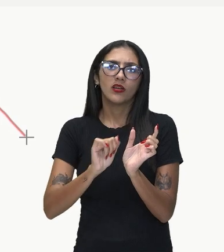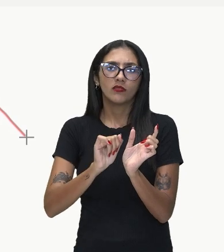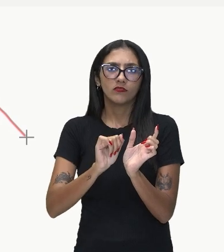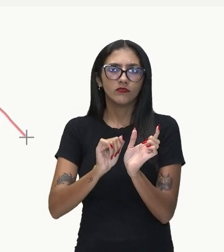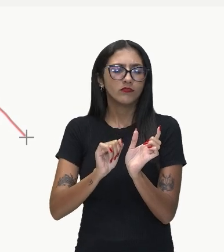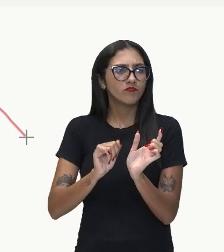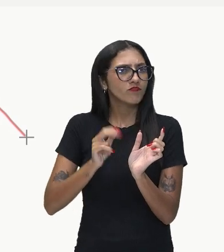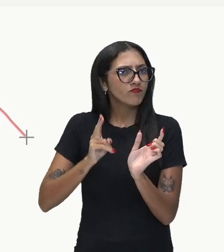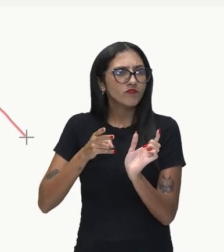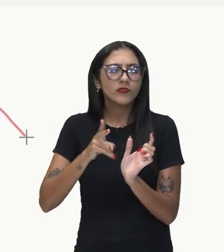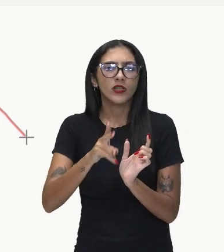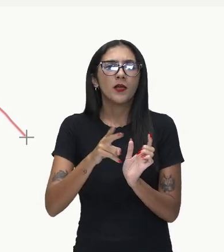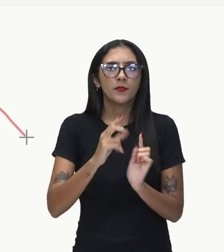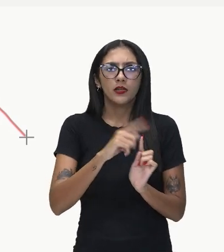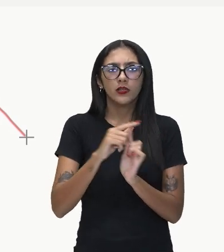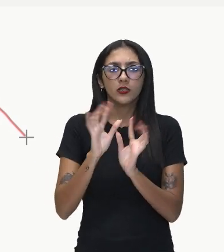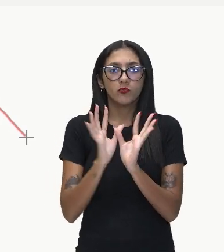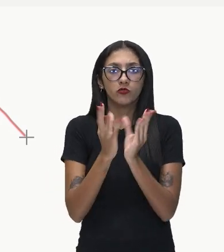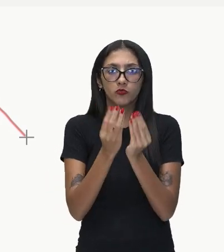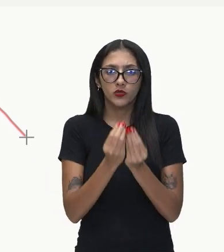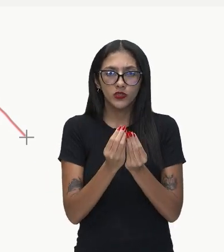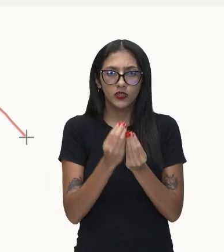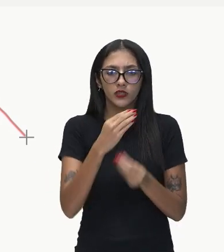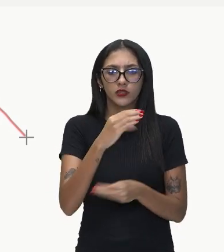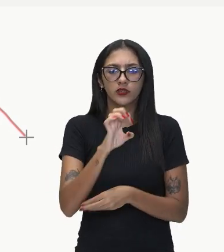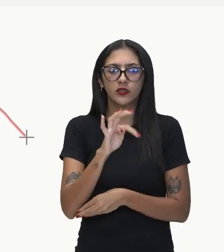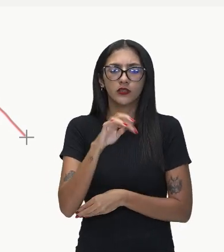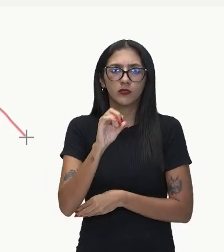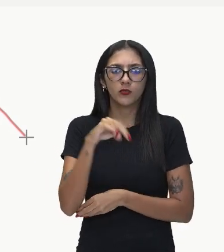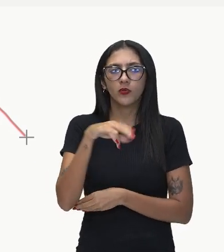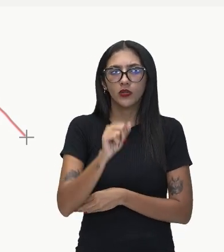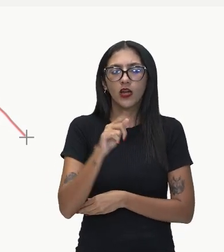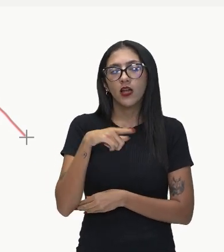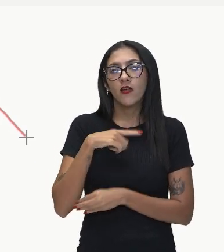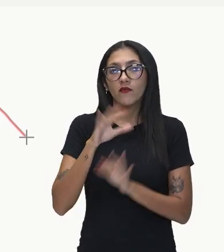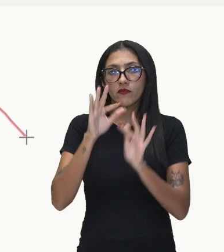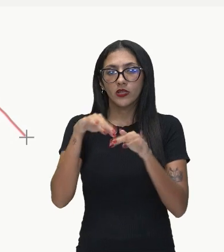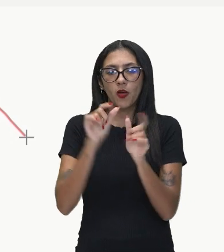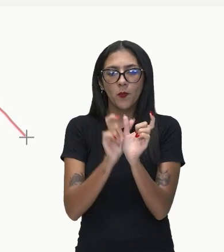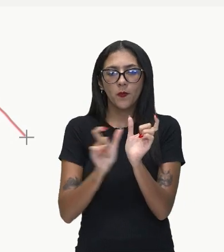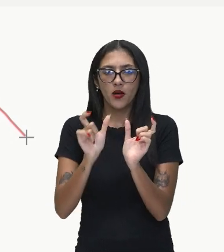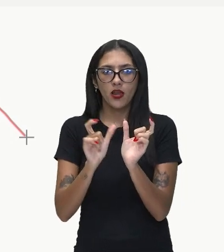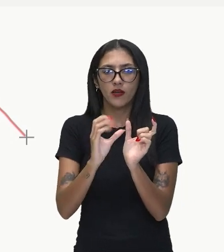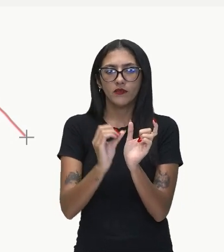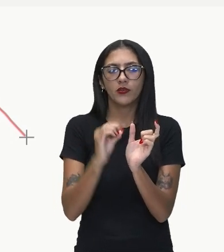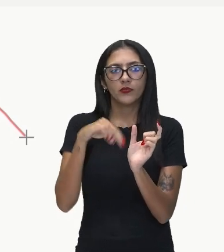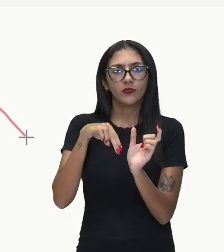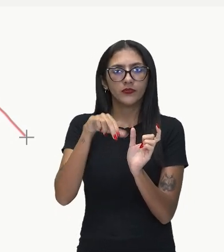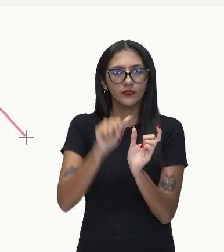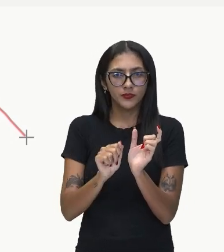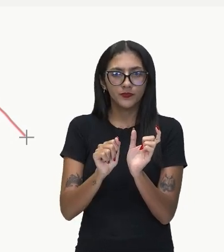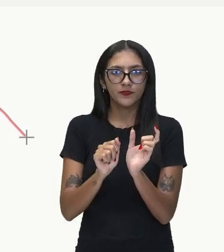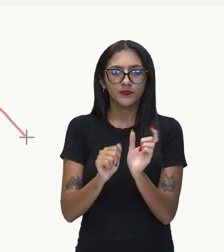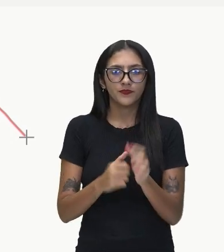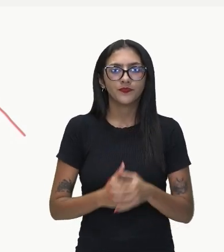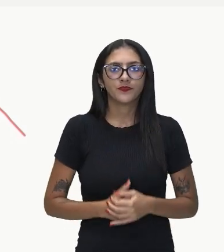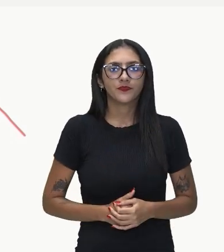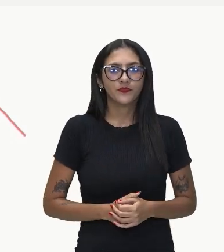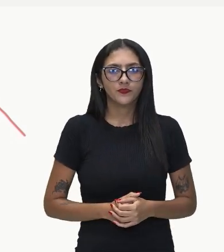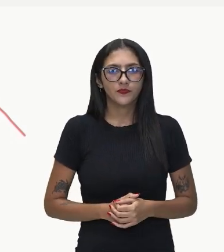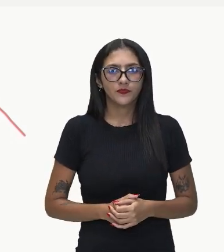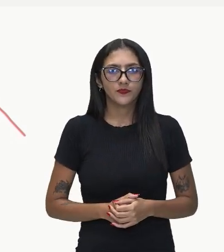Toda cetona, o sufixo vai ser ona. Então, observem aqui comigo, ó. Eu